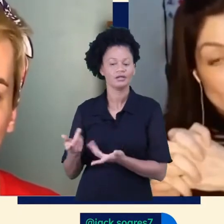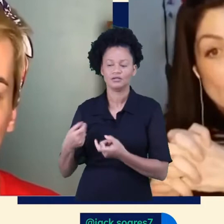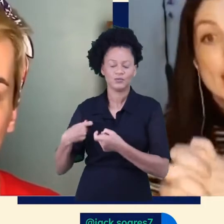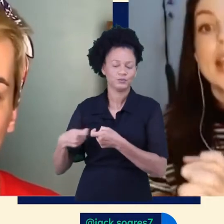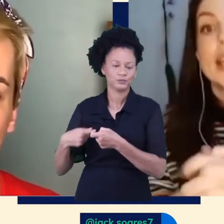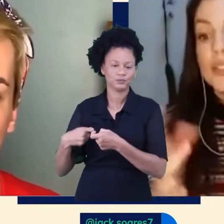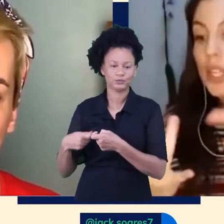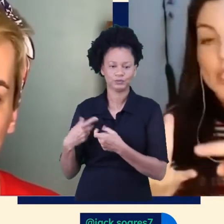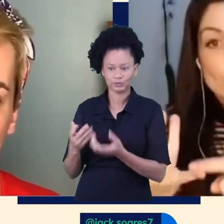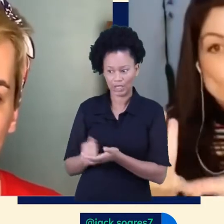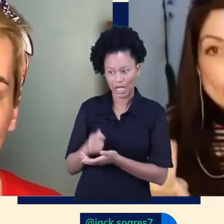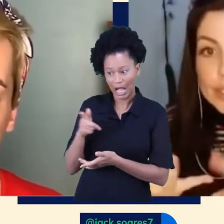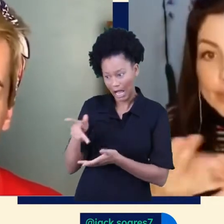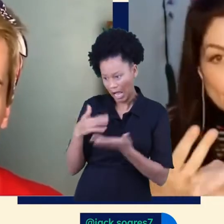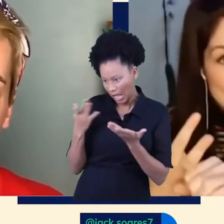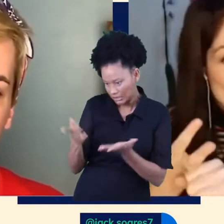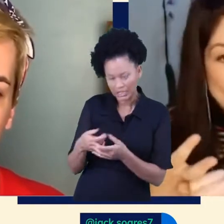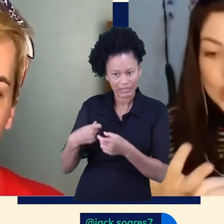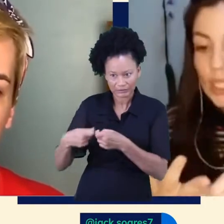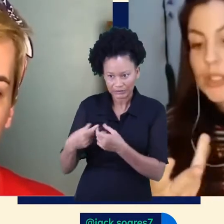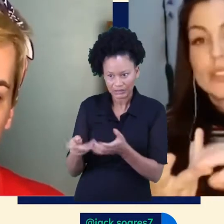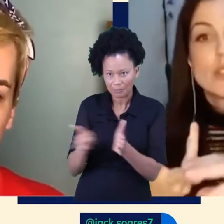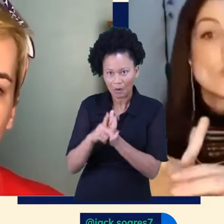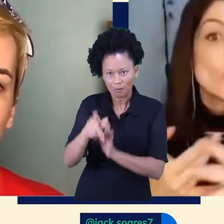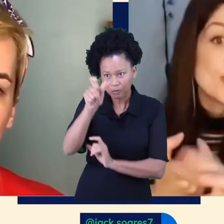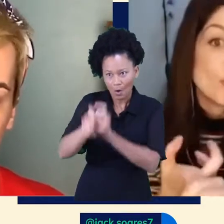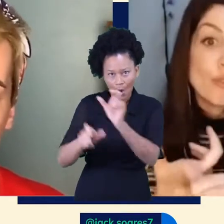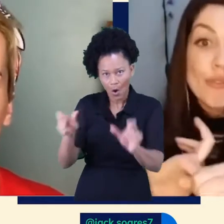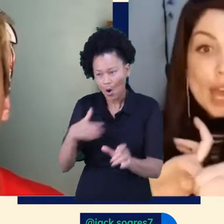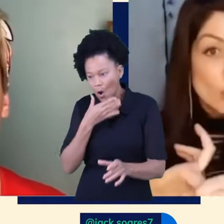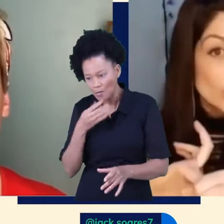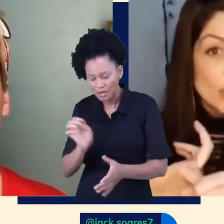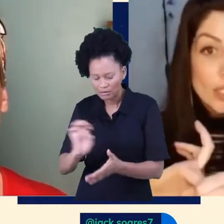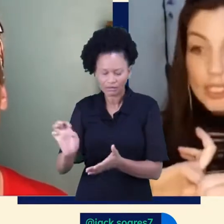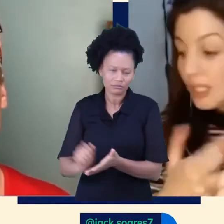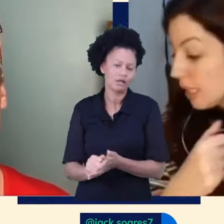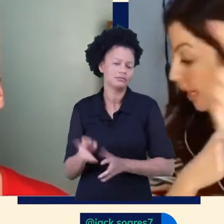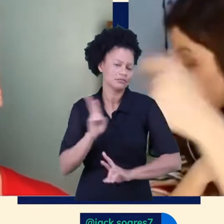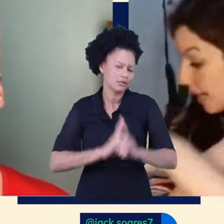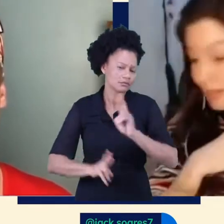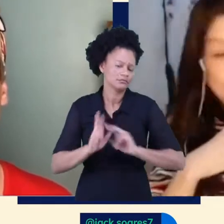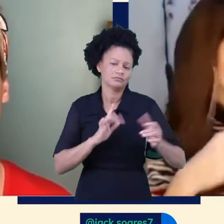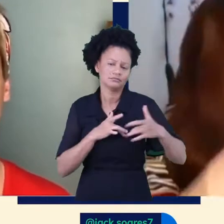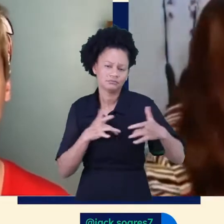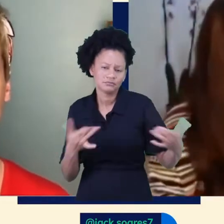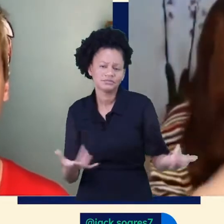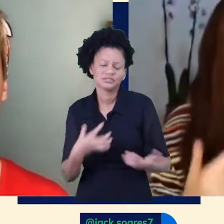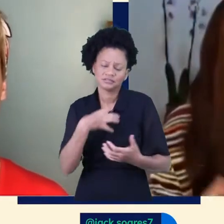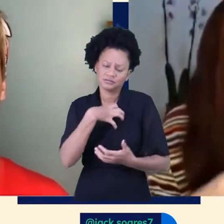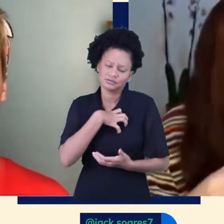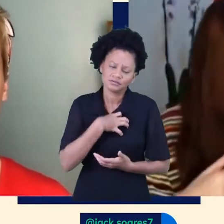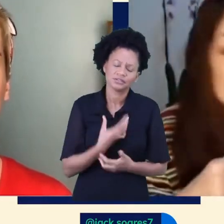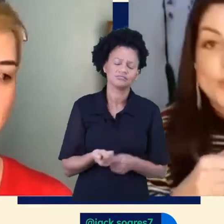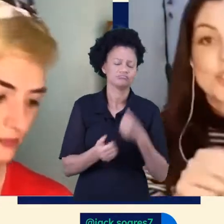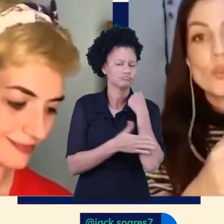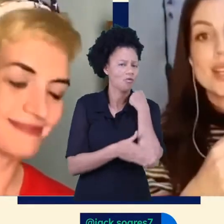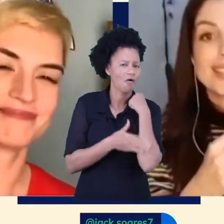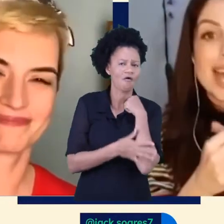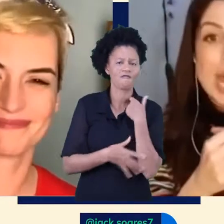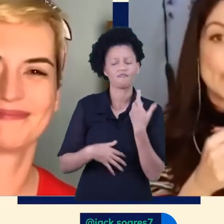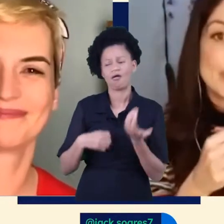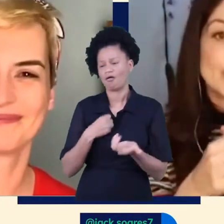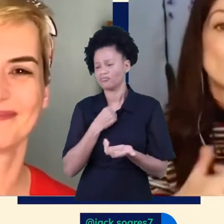Não. Ele se relaciona, se apaixona, sente ciúme, sente falta, quer receber o coraçãozinho